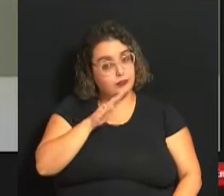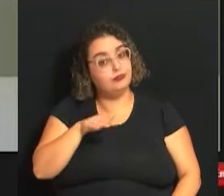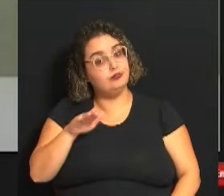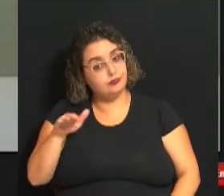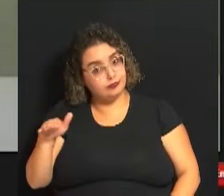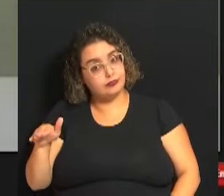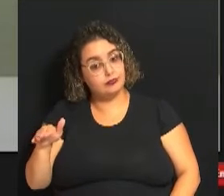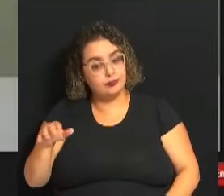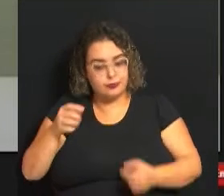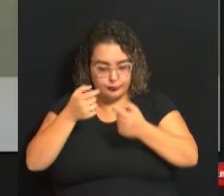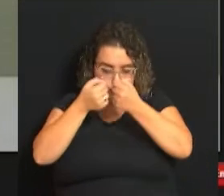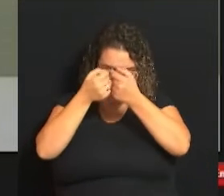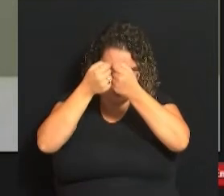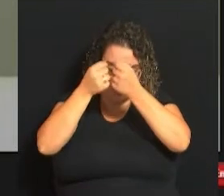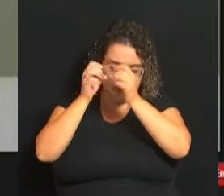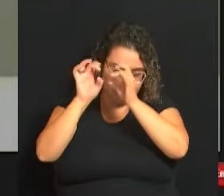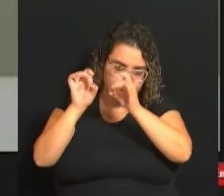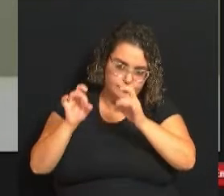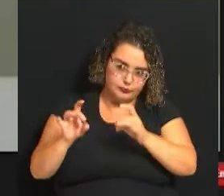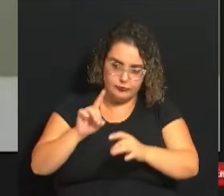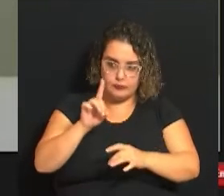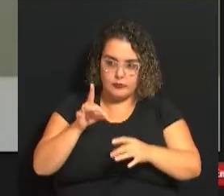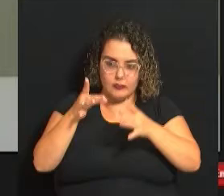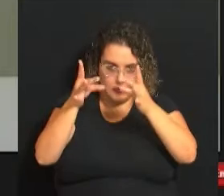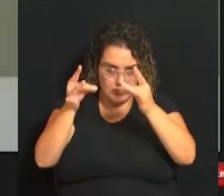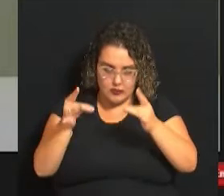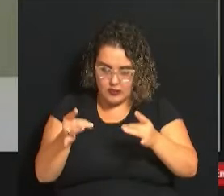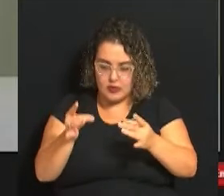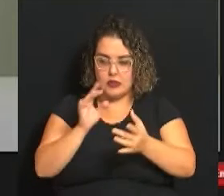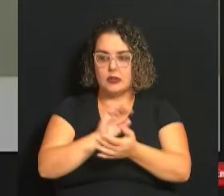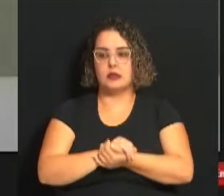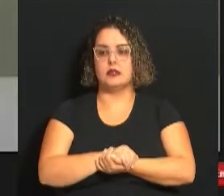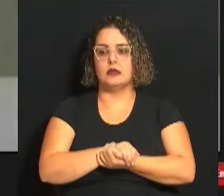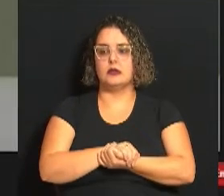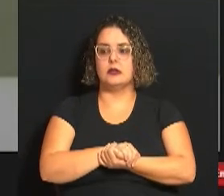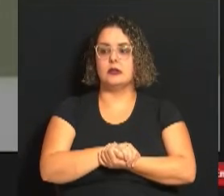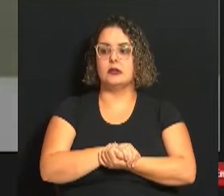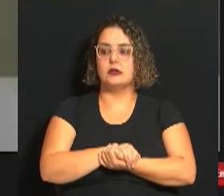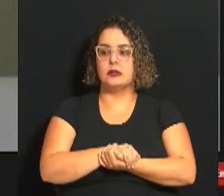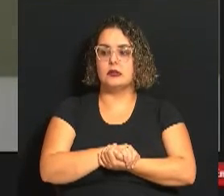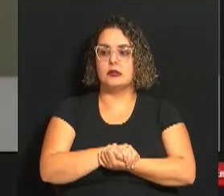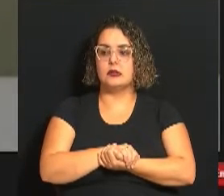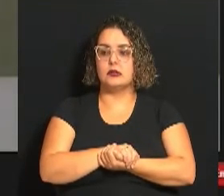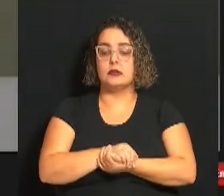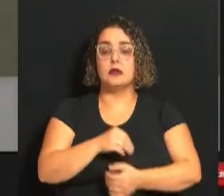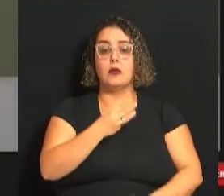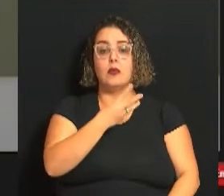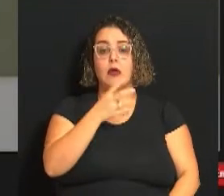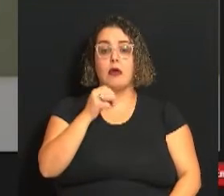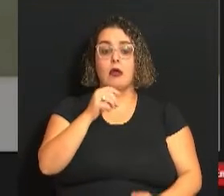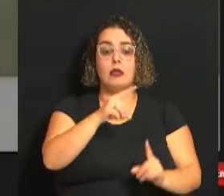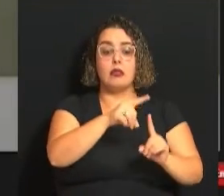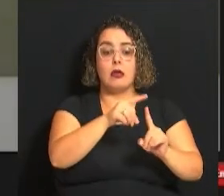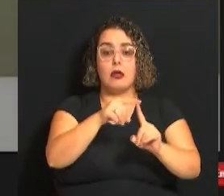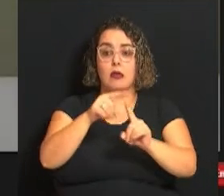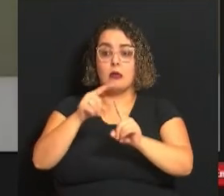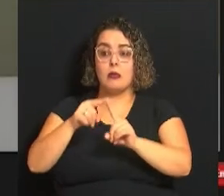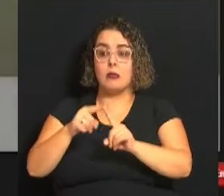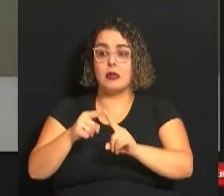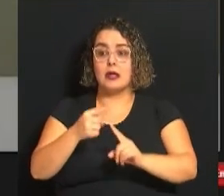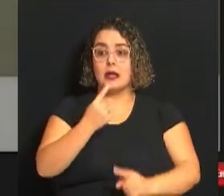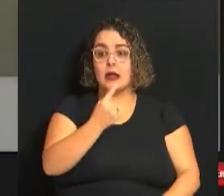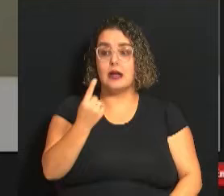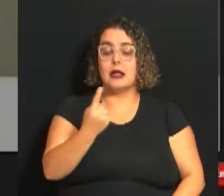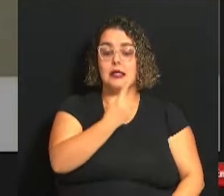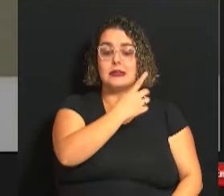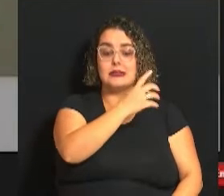especial, que a gente não vai entrar em detalhes. E são 30 casos para cada 100 mil